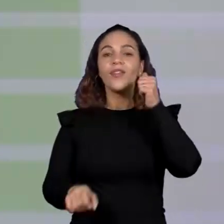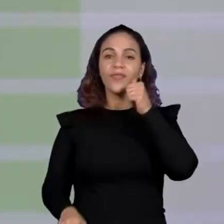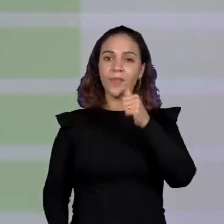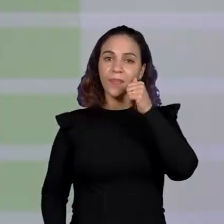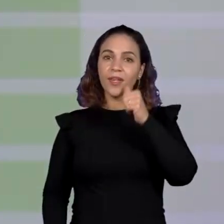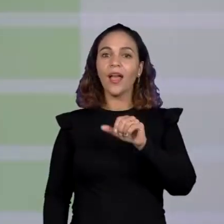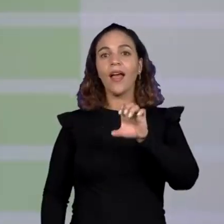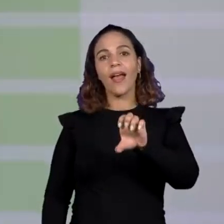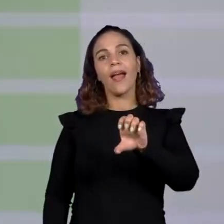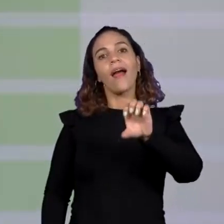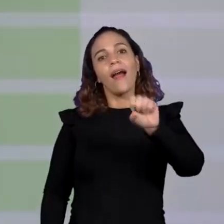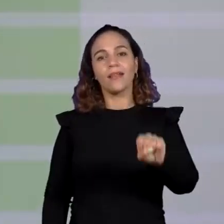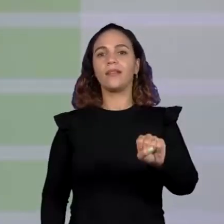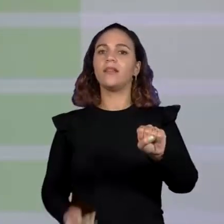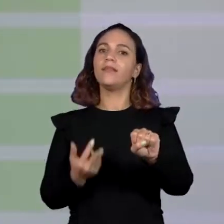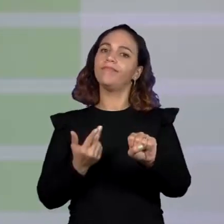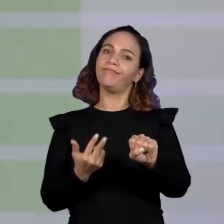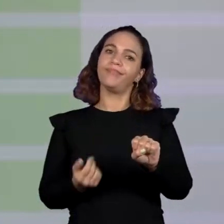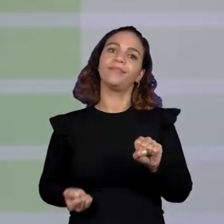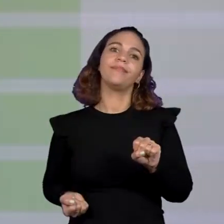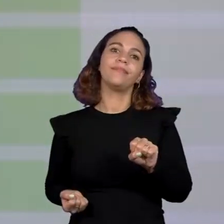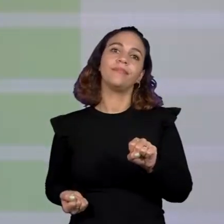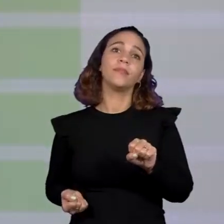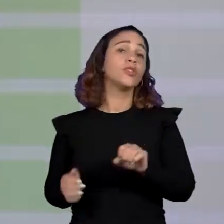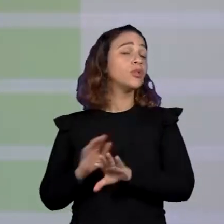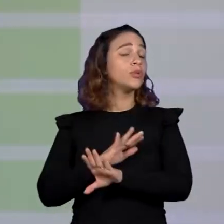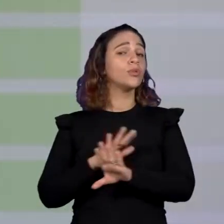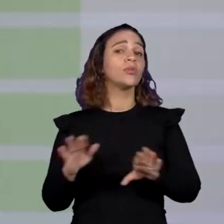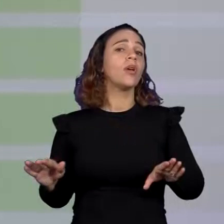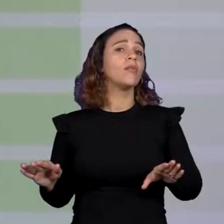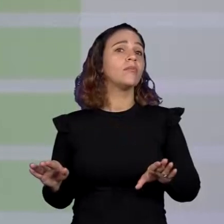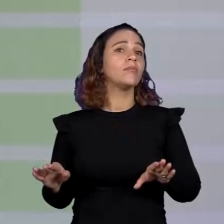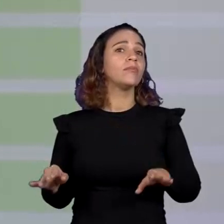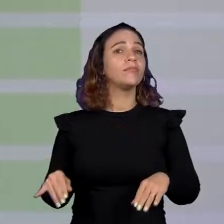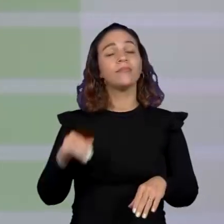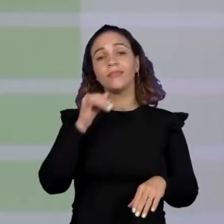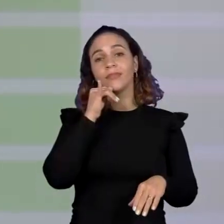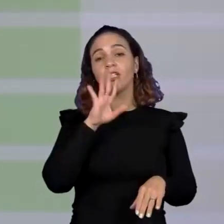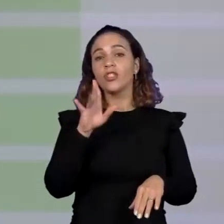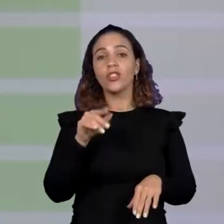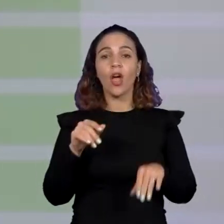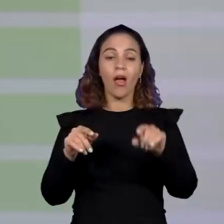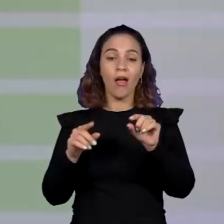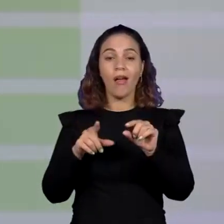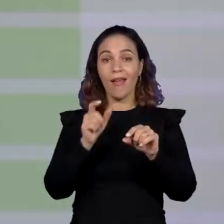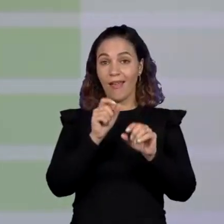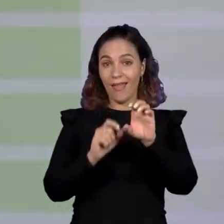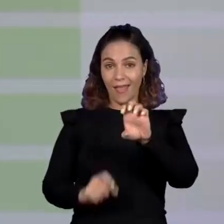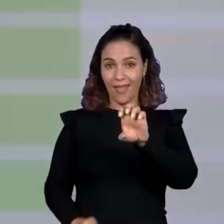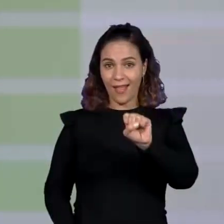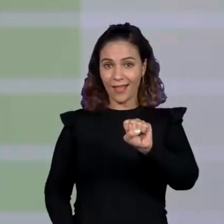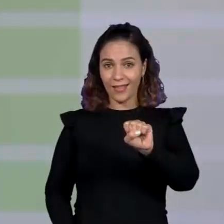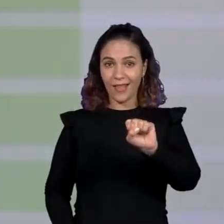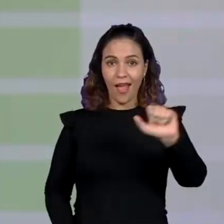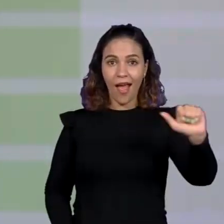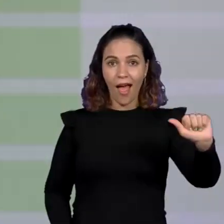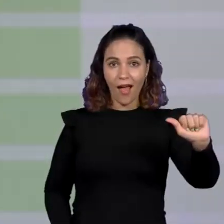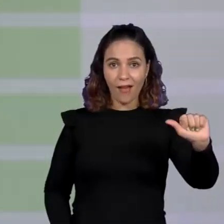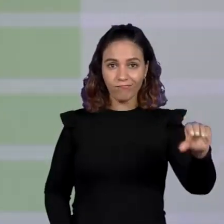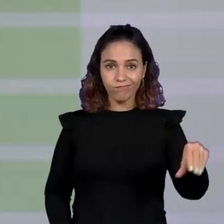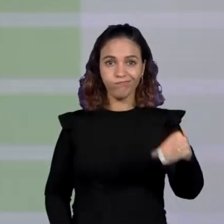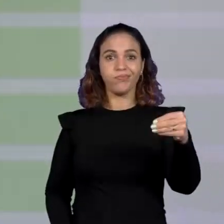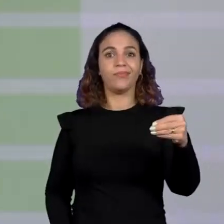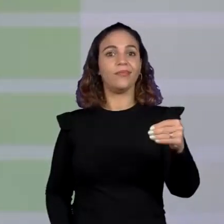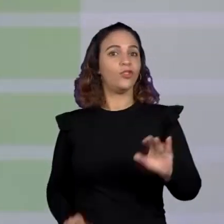um S. Então, eu apenas desdobro, ó, inglês, inglesa, S. Não mudo,